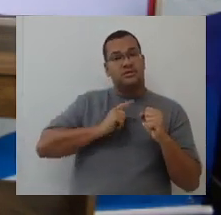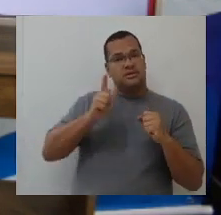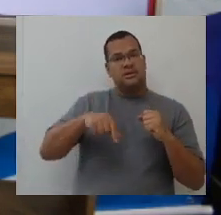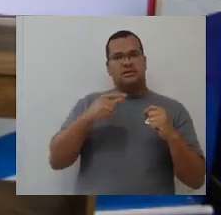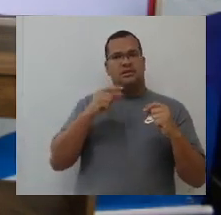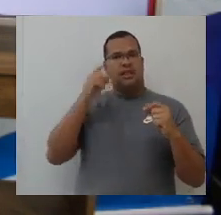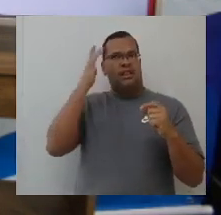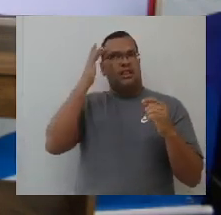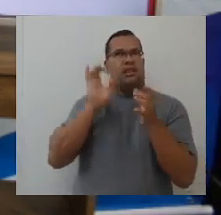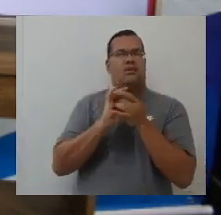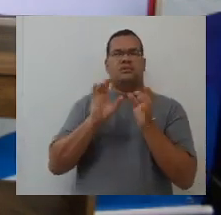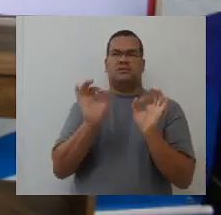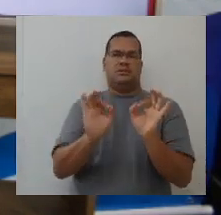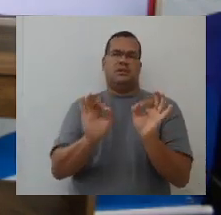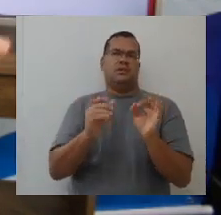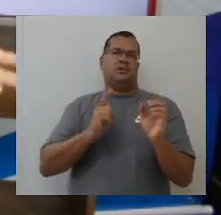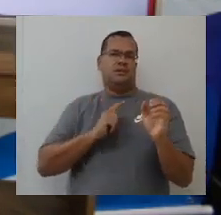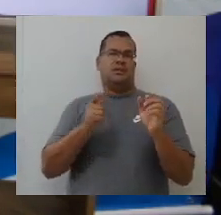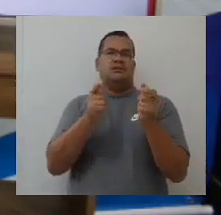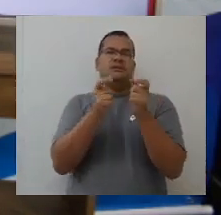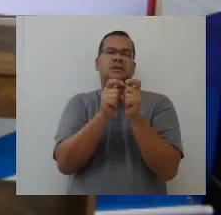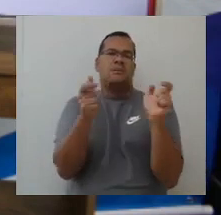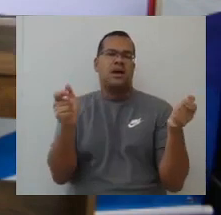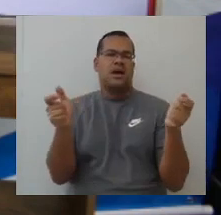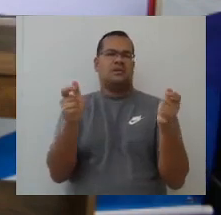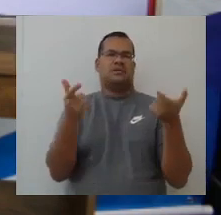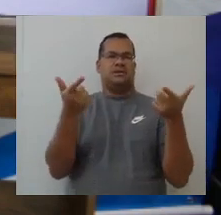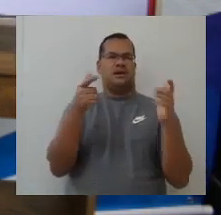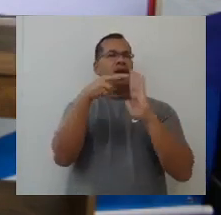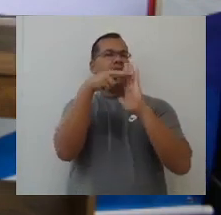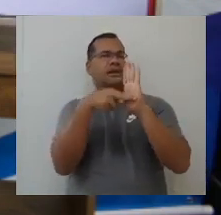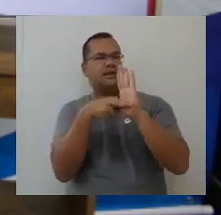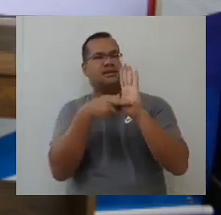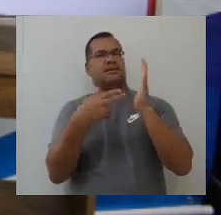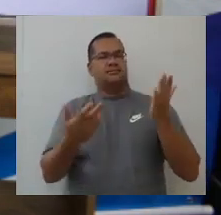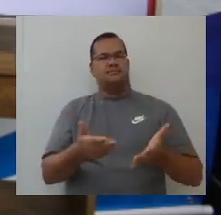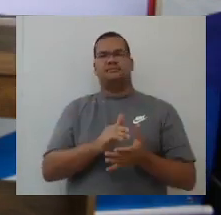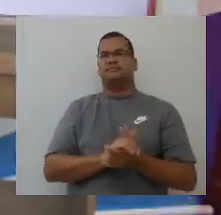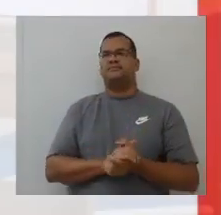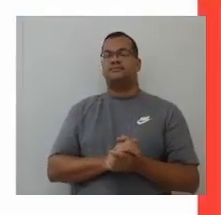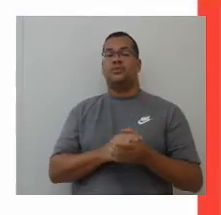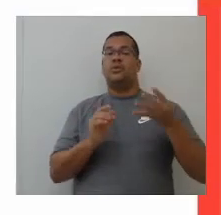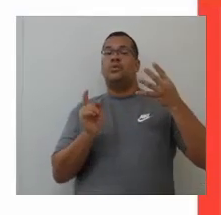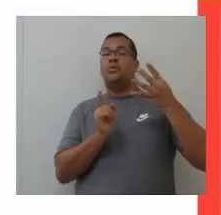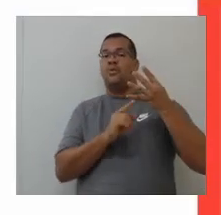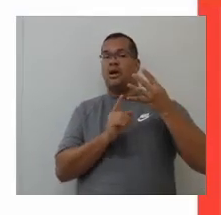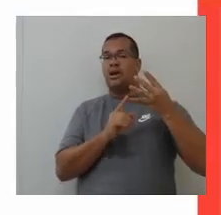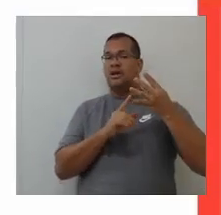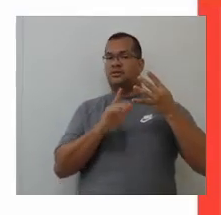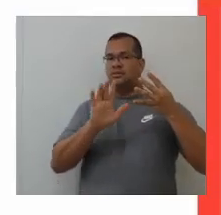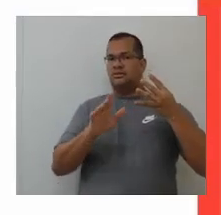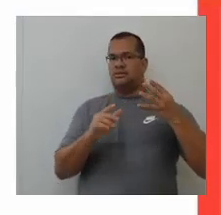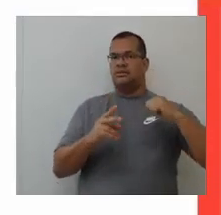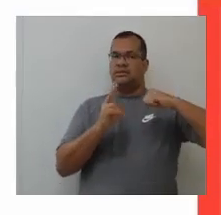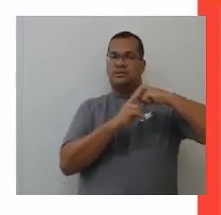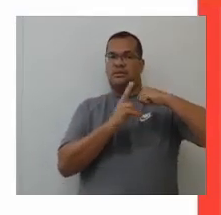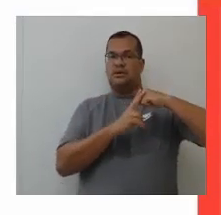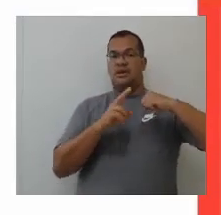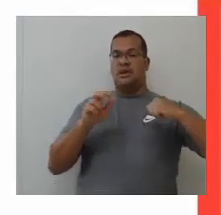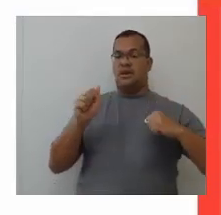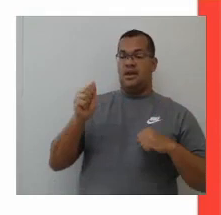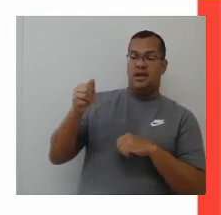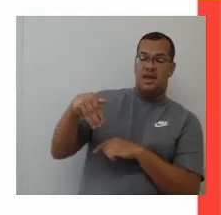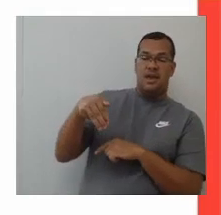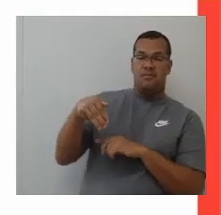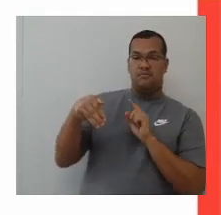lógica nenhuma, mas a gente está falando de gramática, a gente está falando de regra, é o que é, né? Então vamos lá. Número 4. Quando o verbo to be am